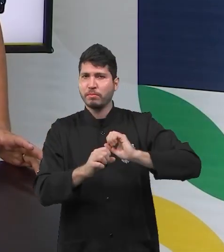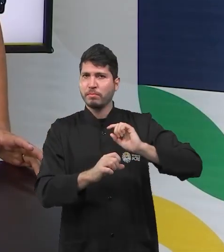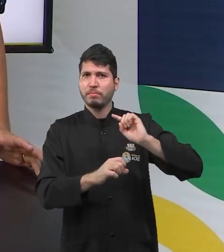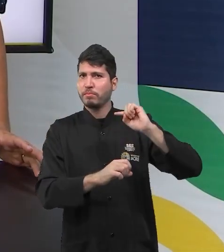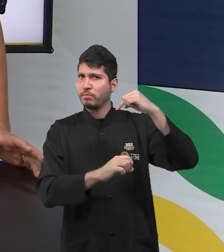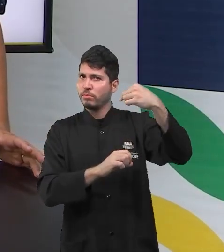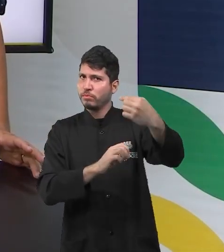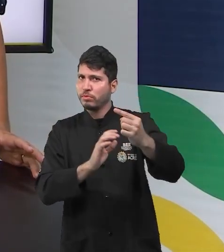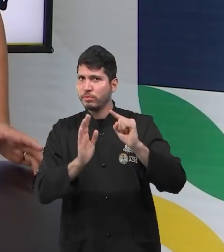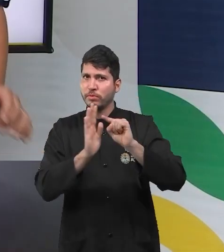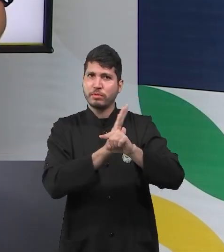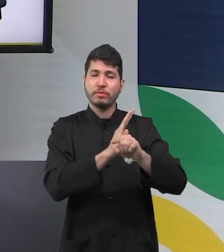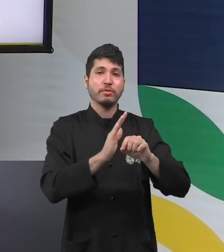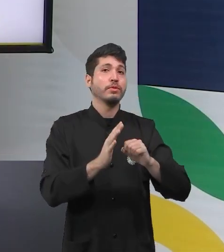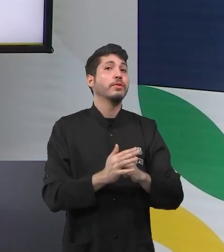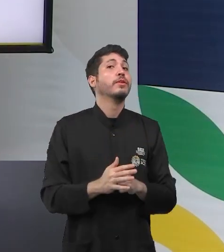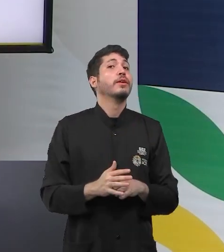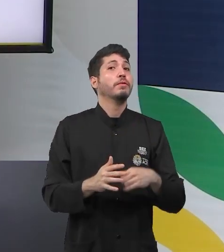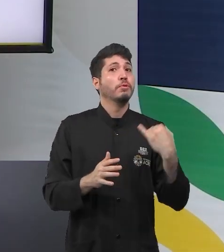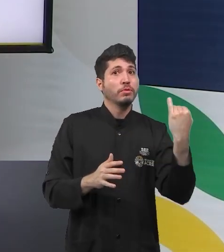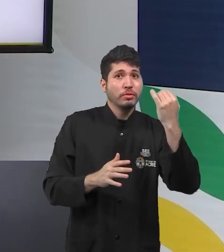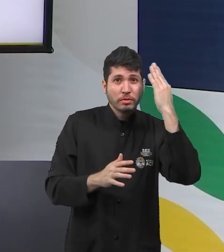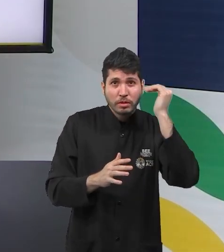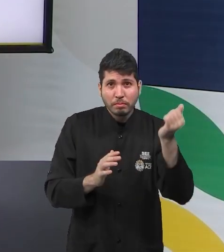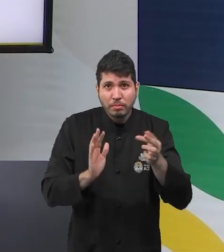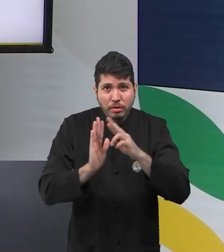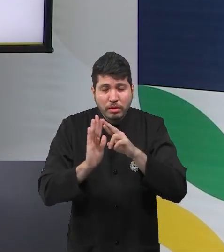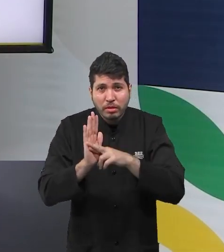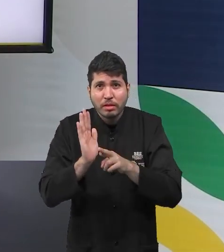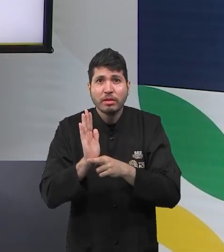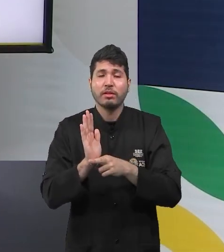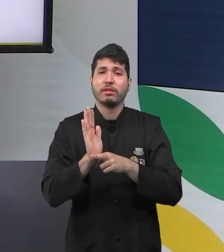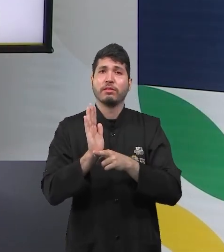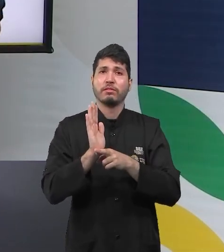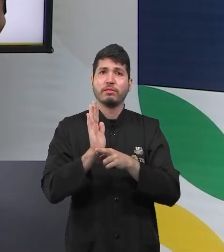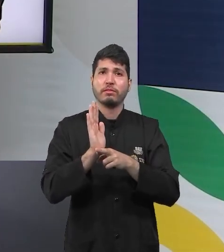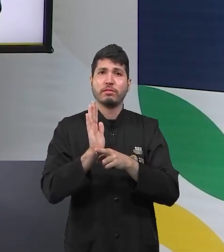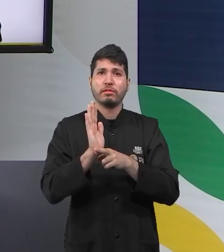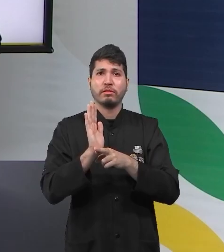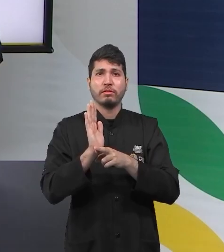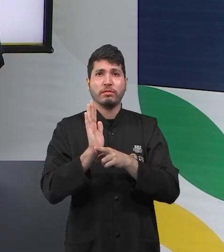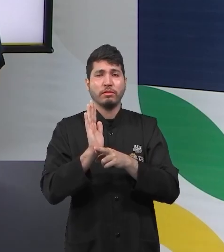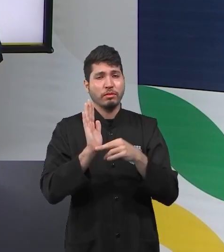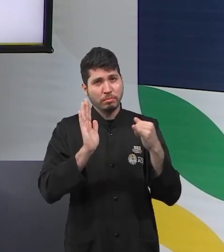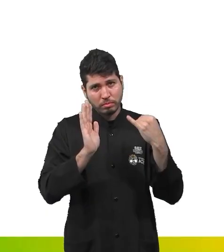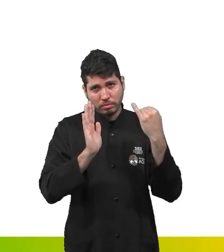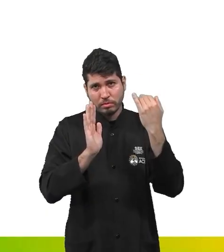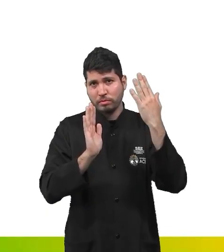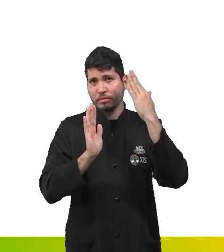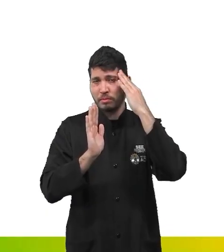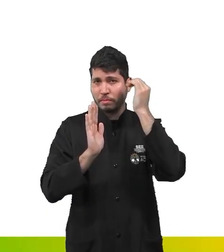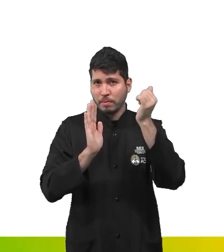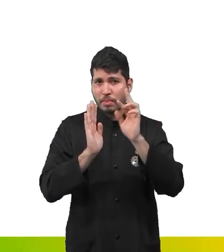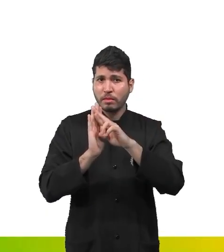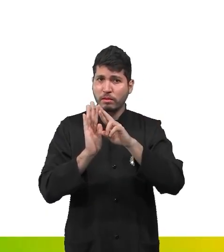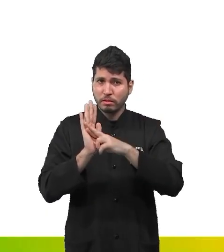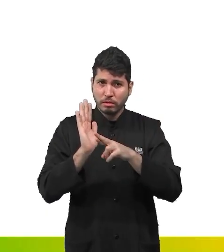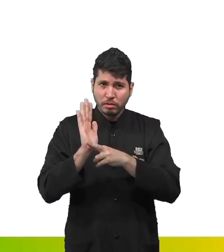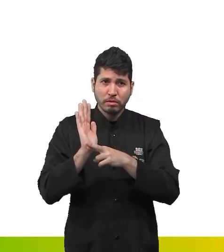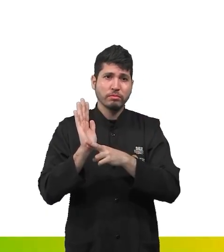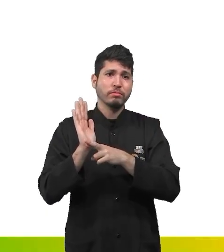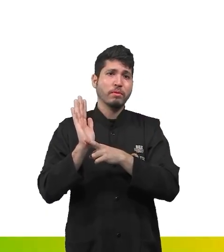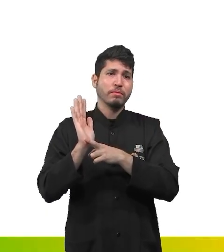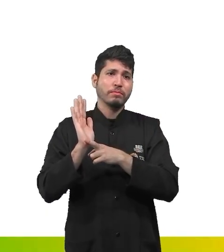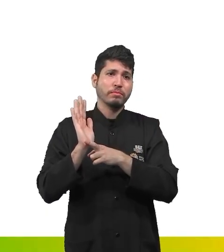nos distratores. Essa letra A está querendo distrair você. Voltamos à questão aqui, ó.